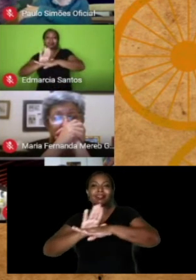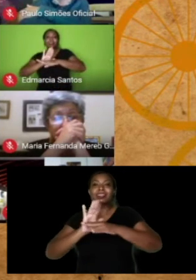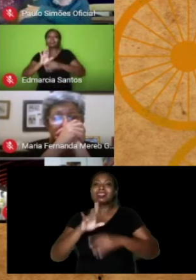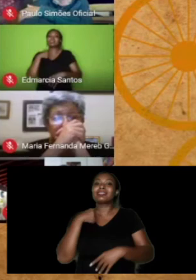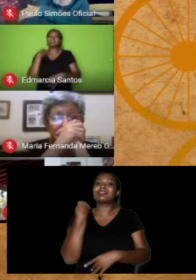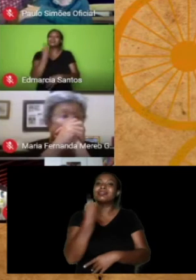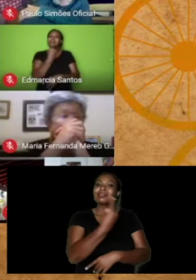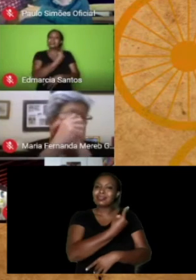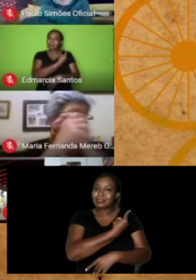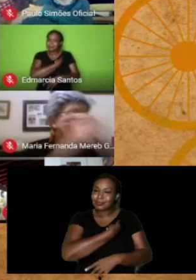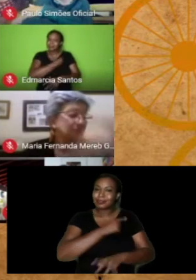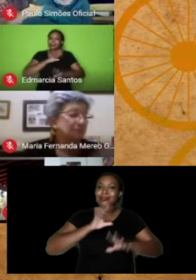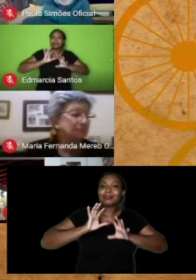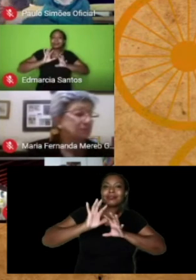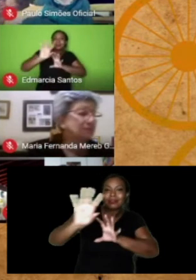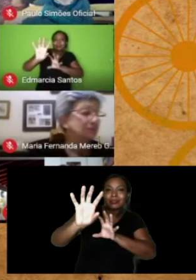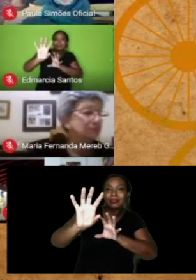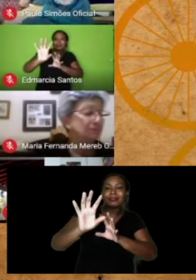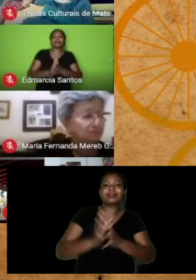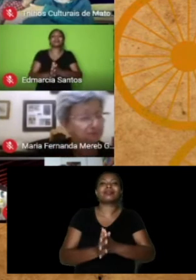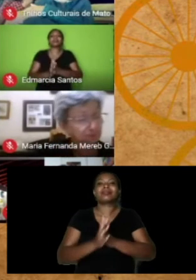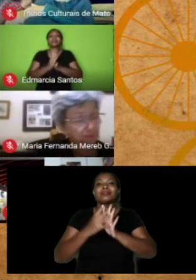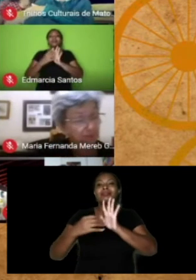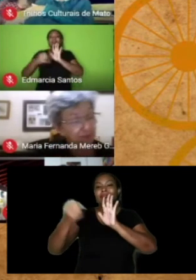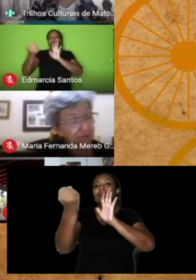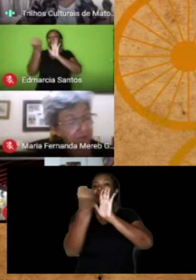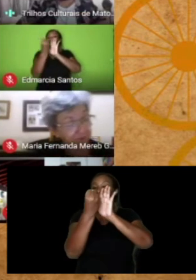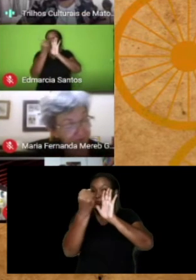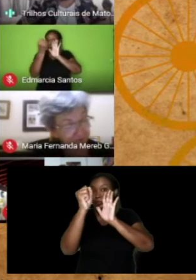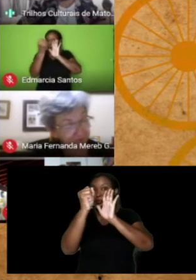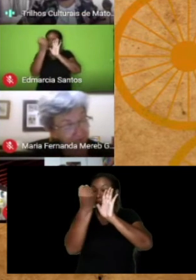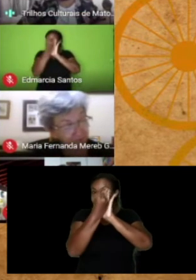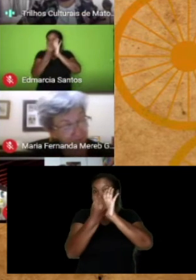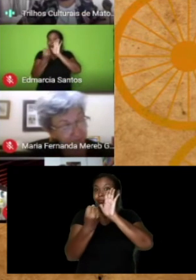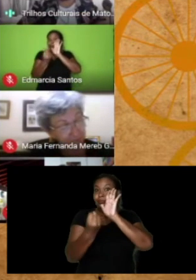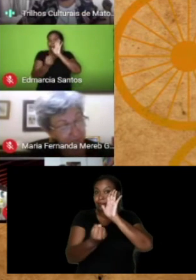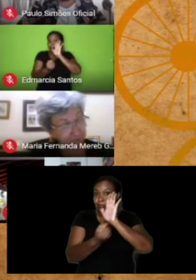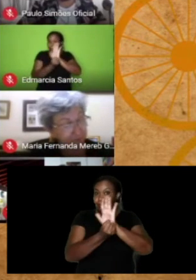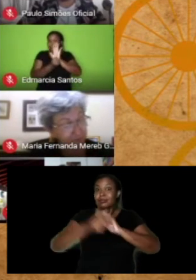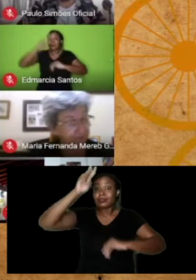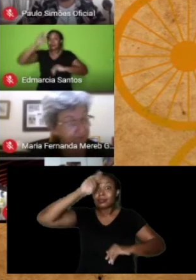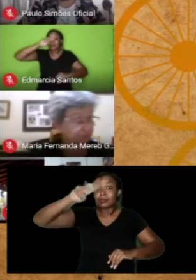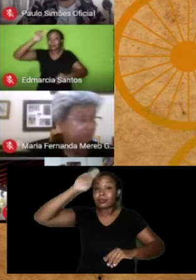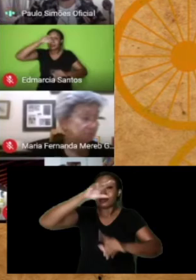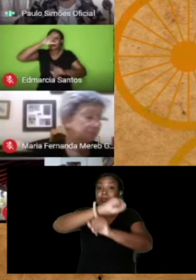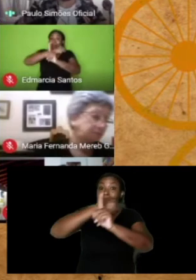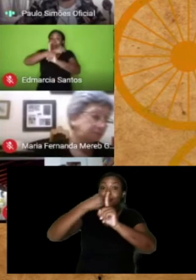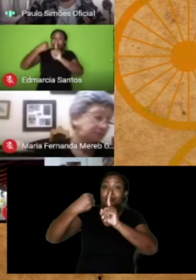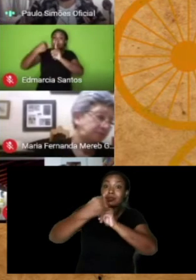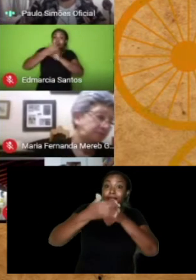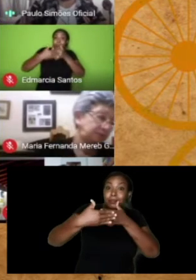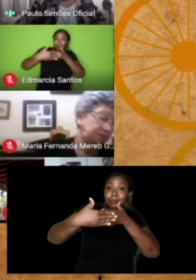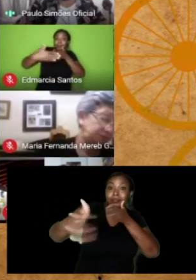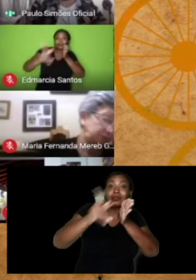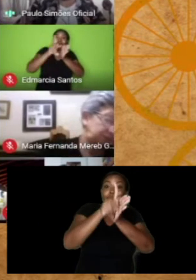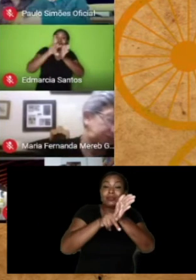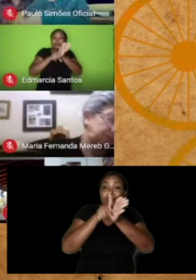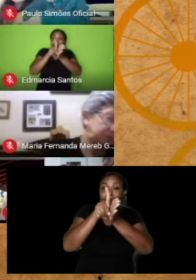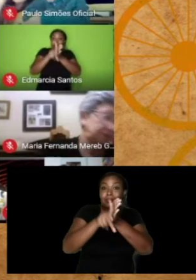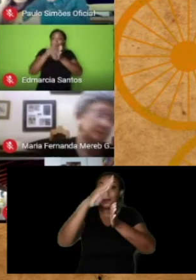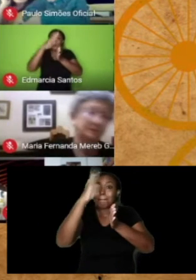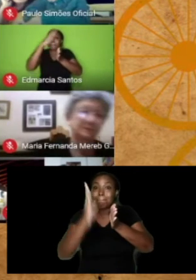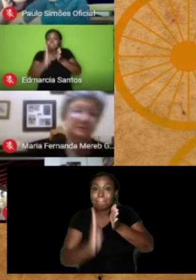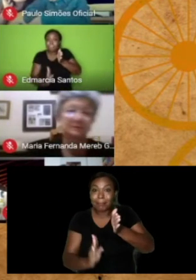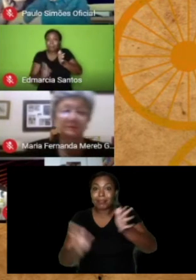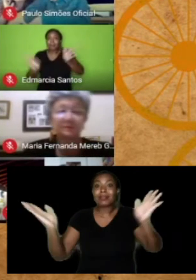nós preservemos o patrimônio cultural, histórico e social que nós temos a partir do Noroeste do Brasil. Vou fazer